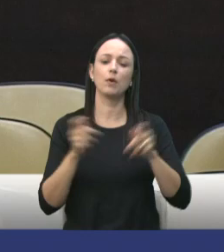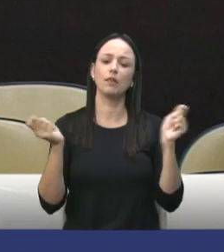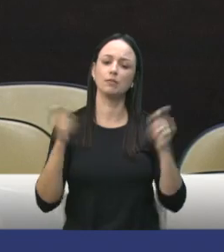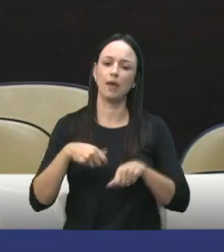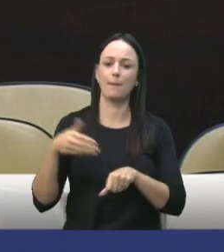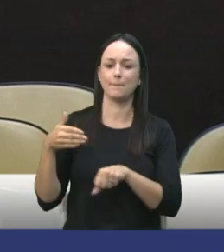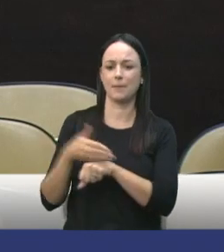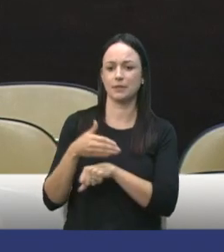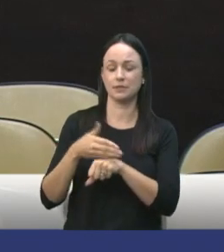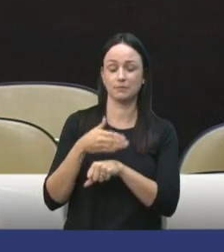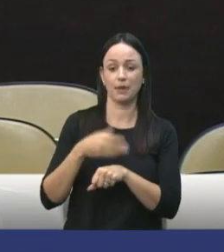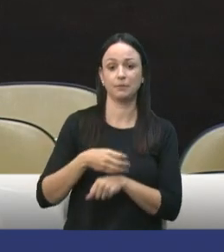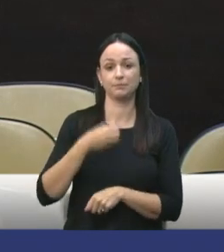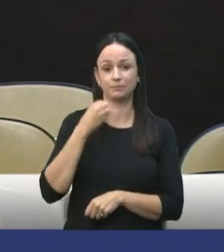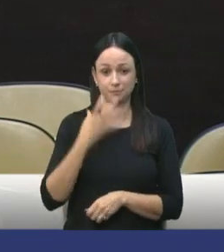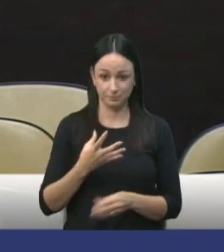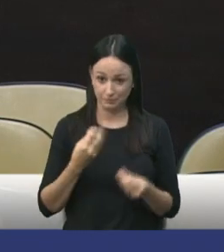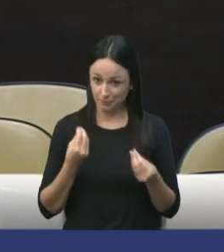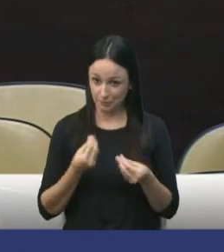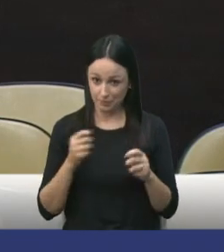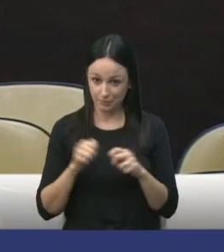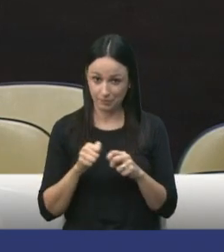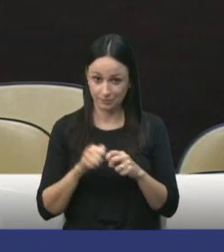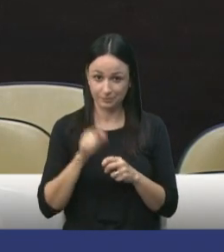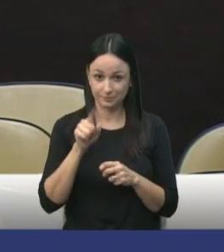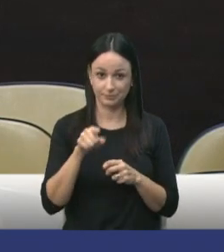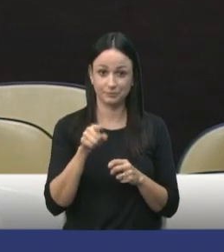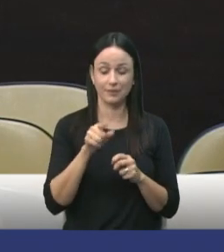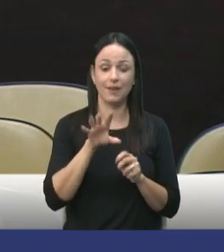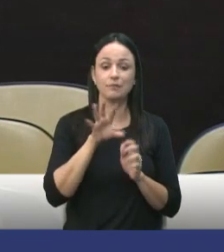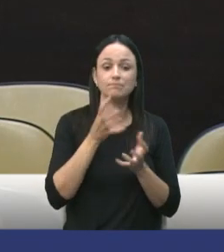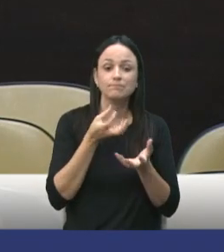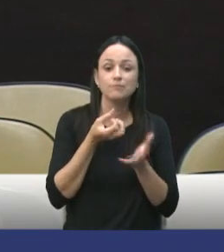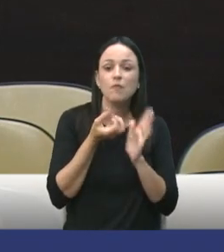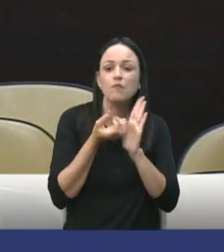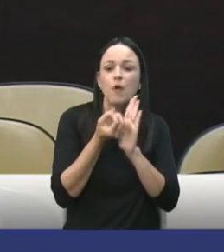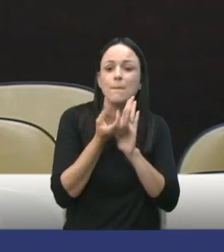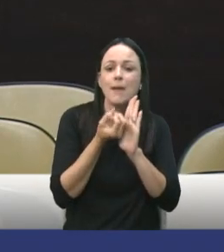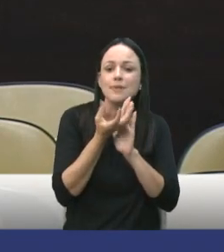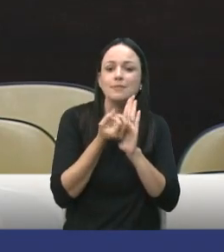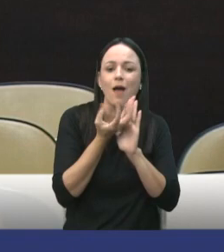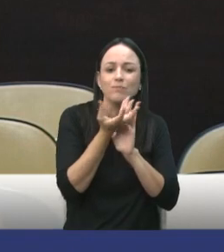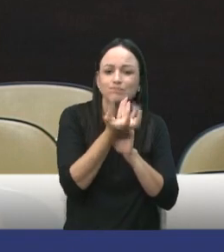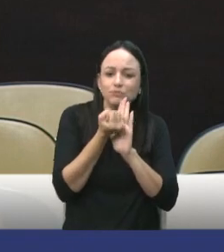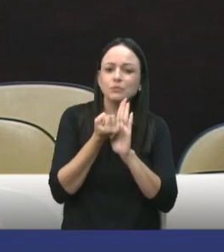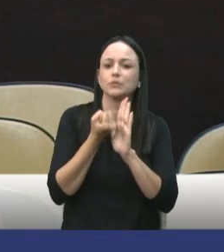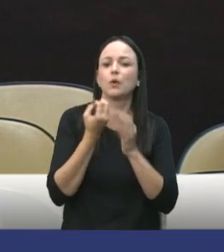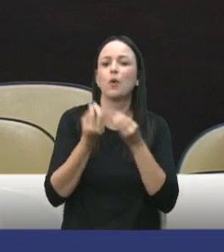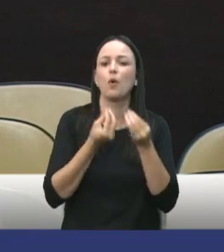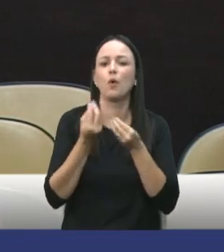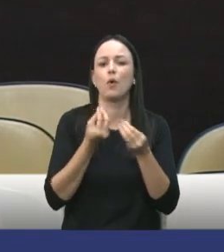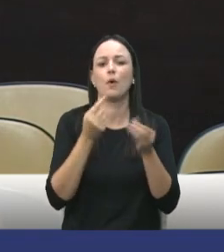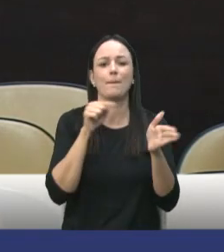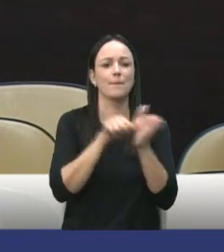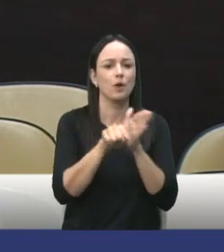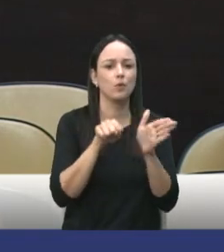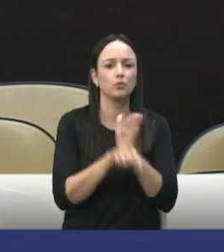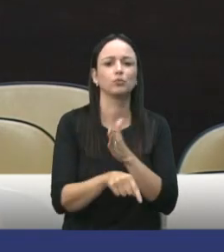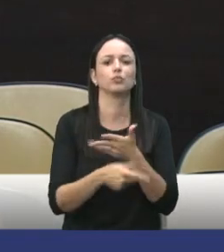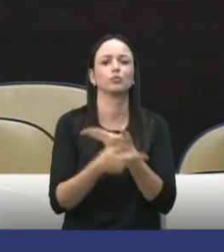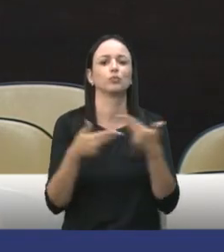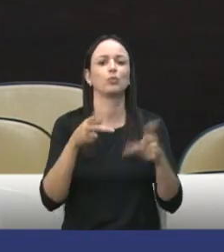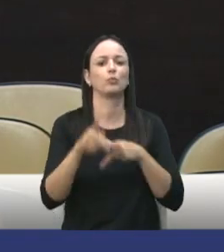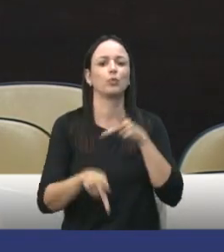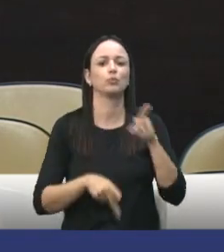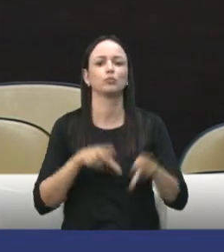efetivamente disso, como são feitas essas coletas, como, a perguntas, questionamentos às